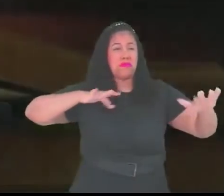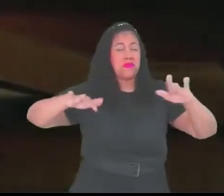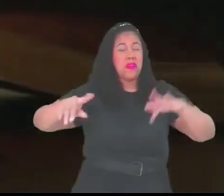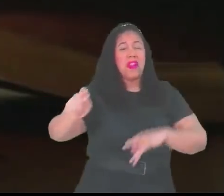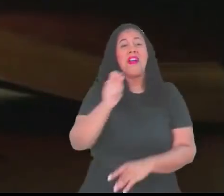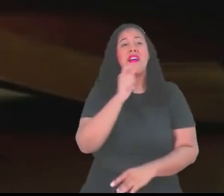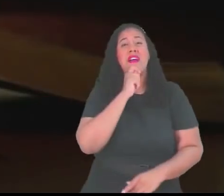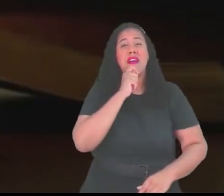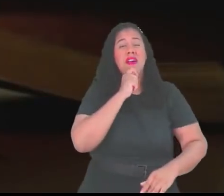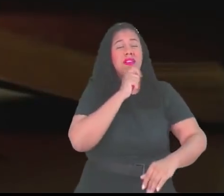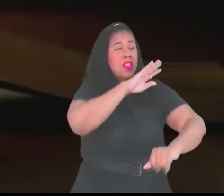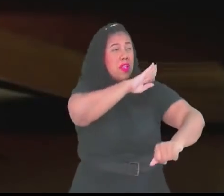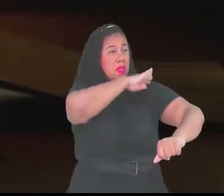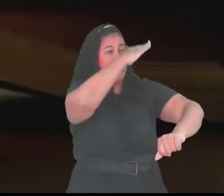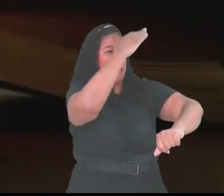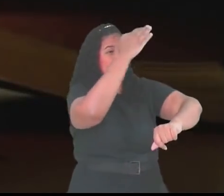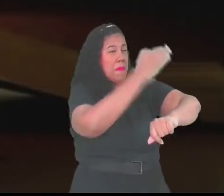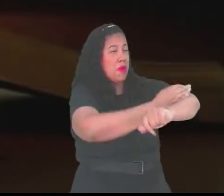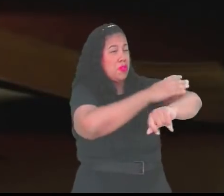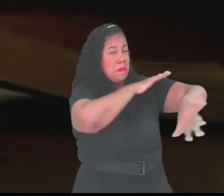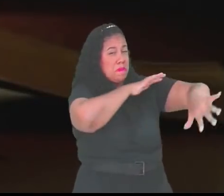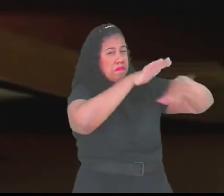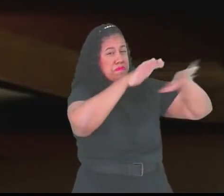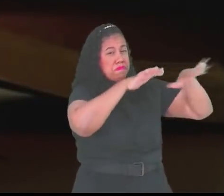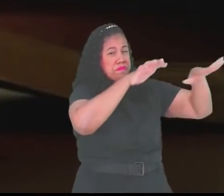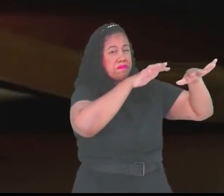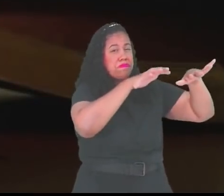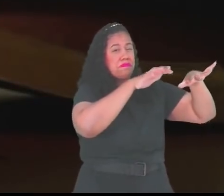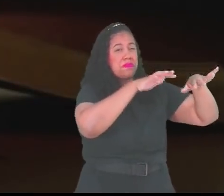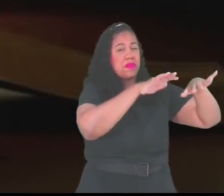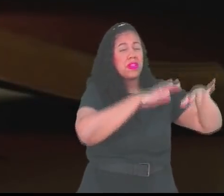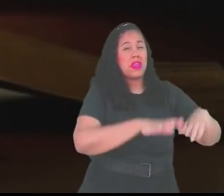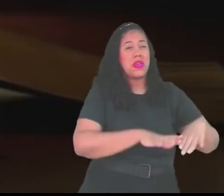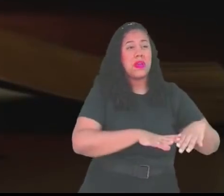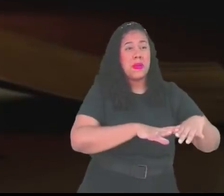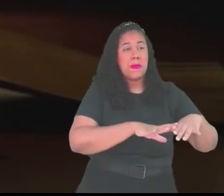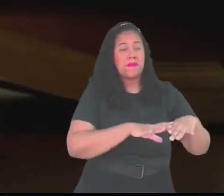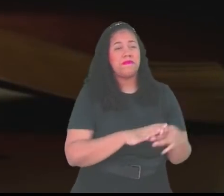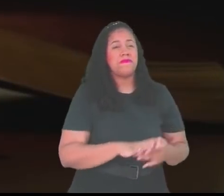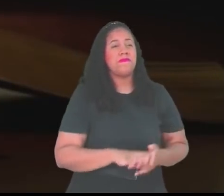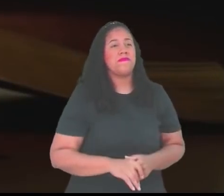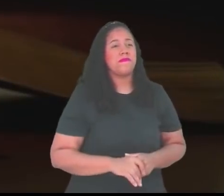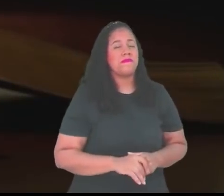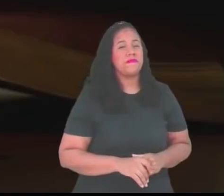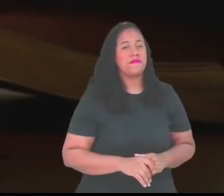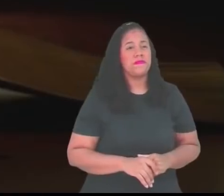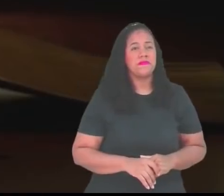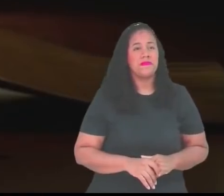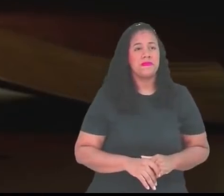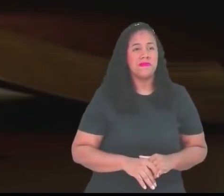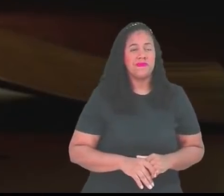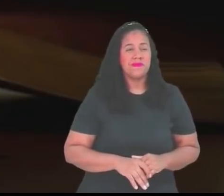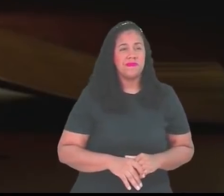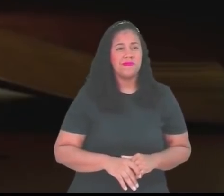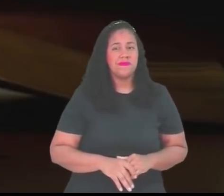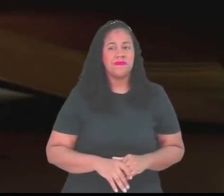ainda que os montes se abalem pela sua